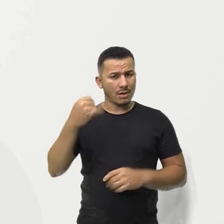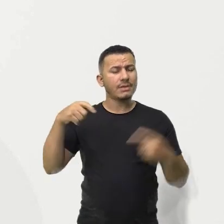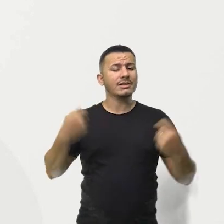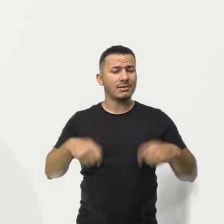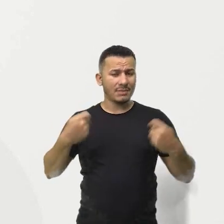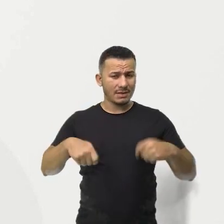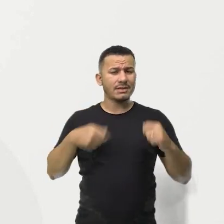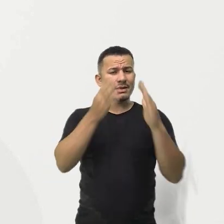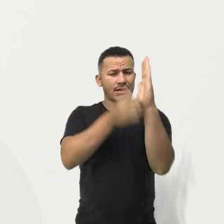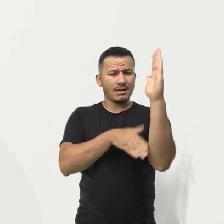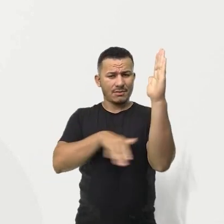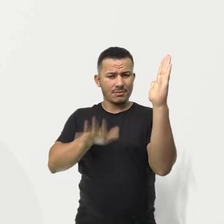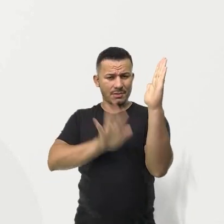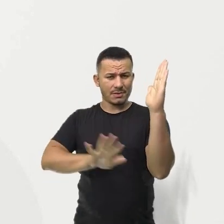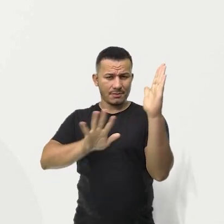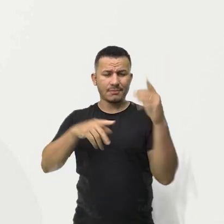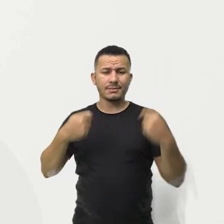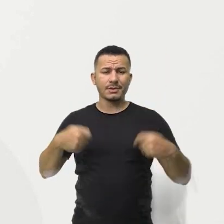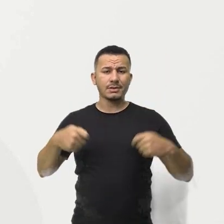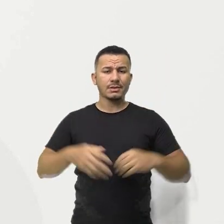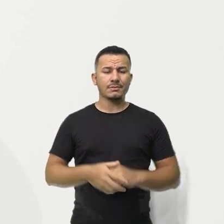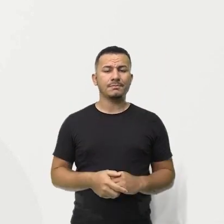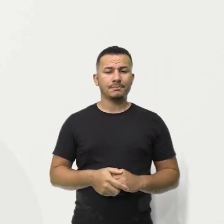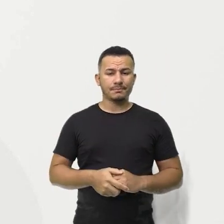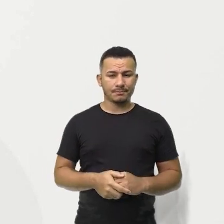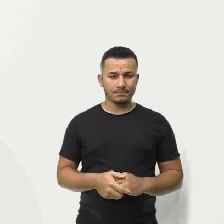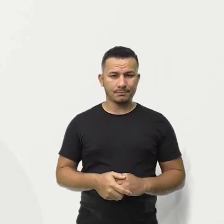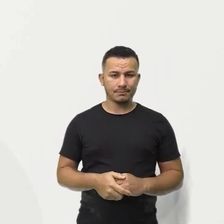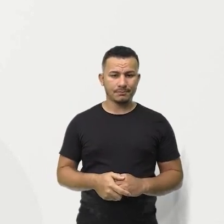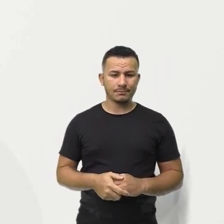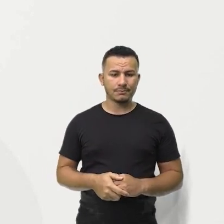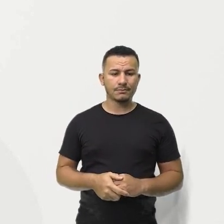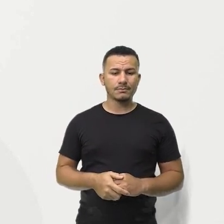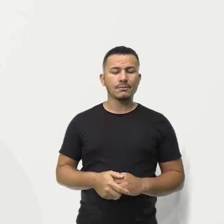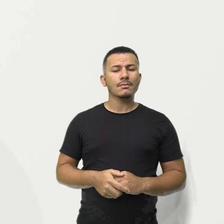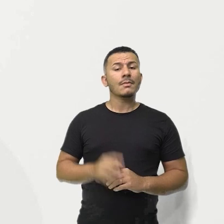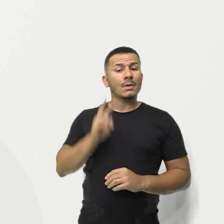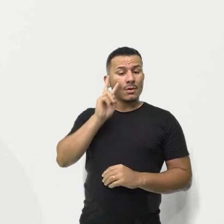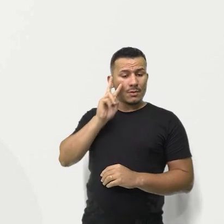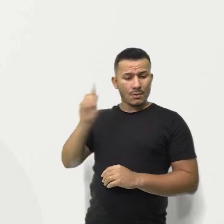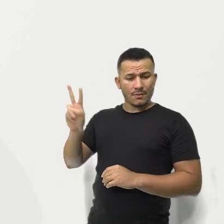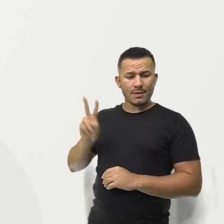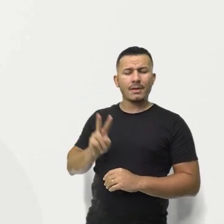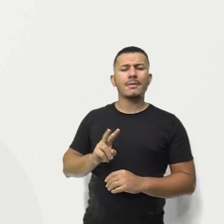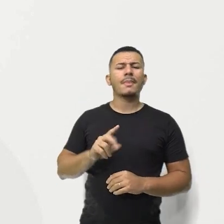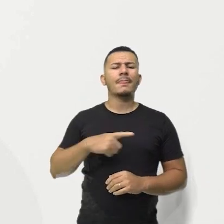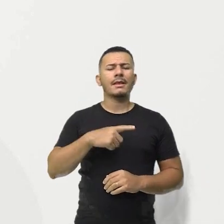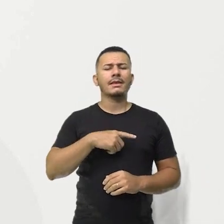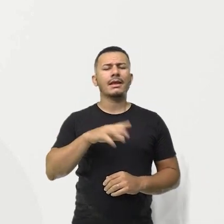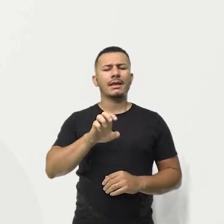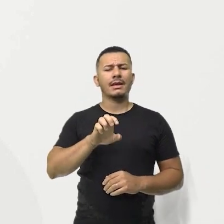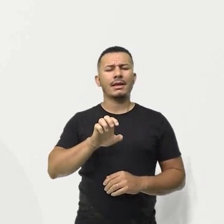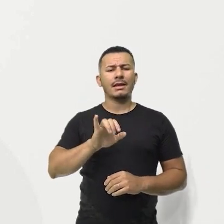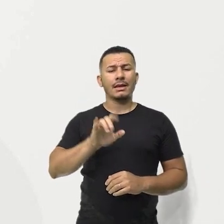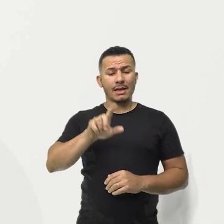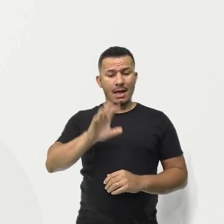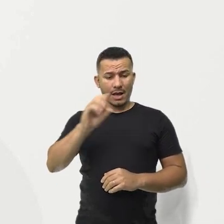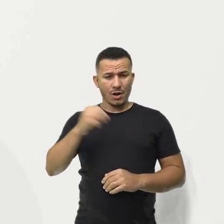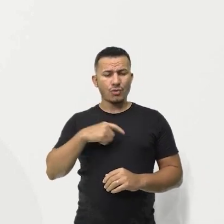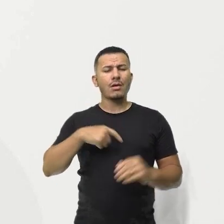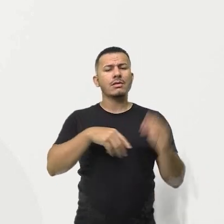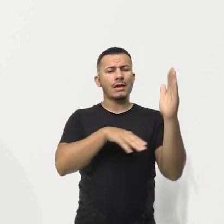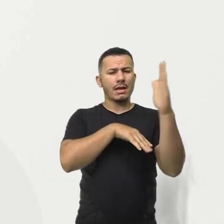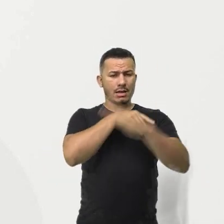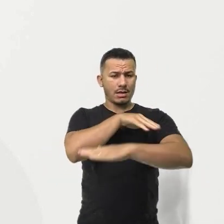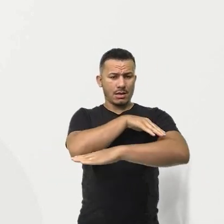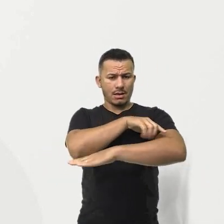ter no plano cartesiano, né? E aí nós temos aqui o eixo, ó, esse eixo aqui, ó, esse está na horizontal, a gente chama